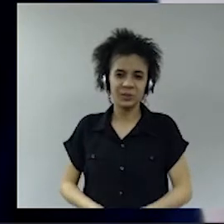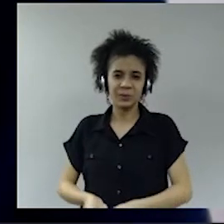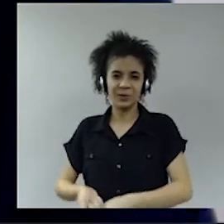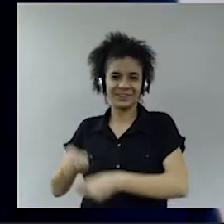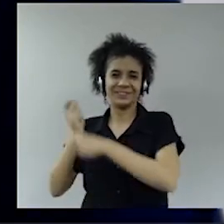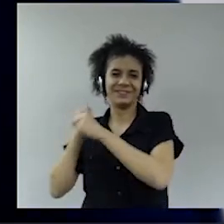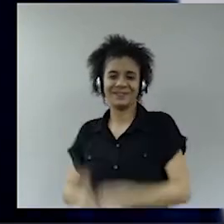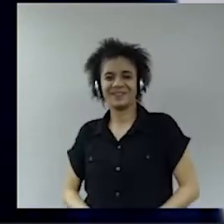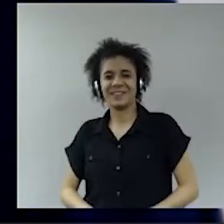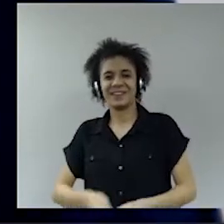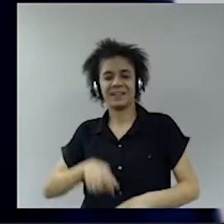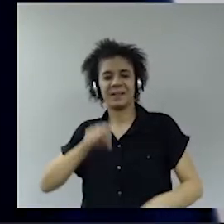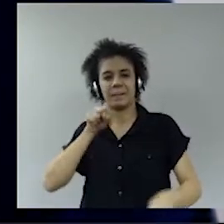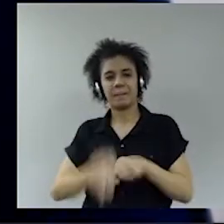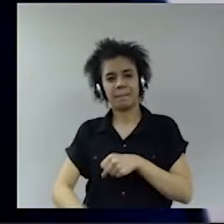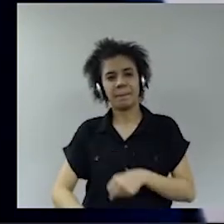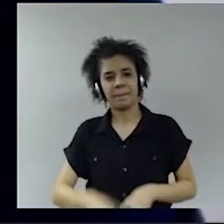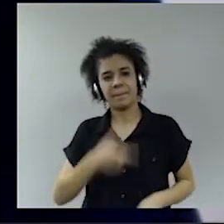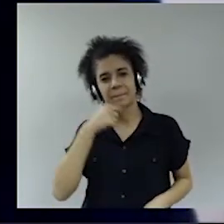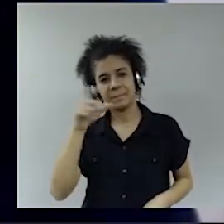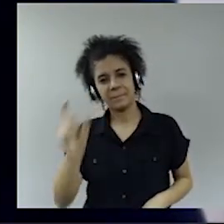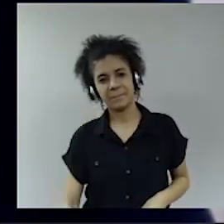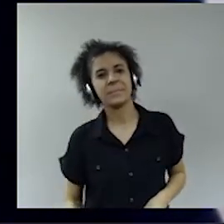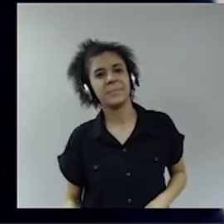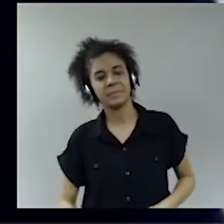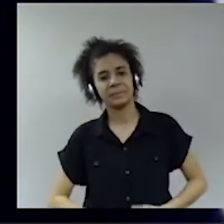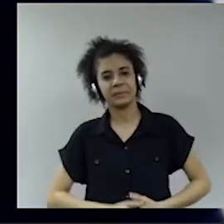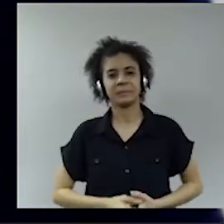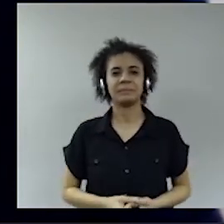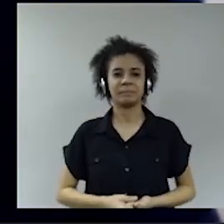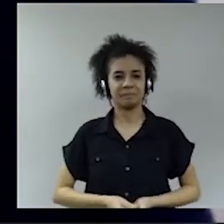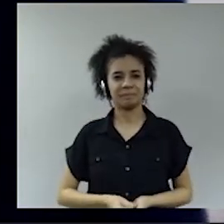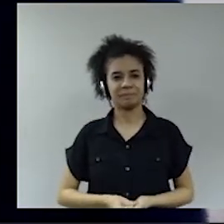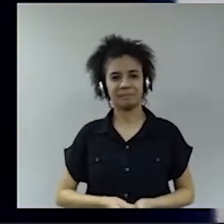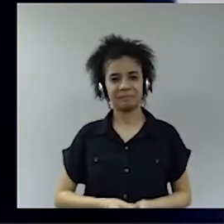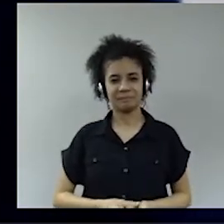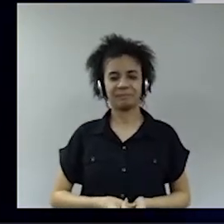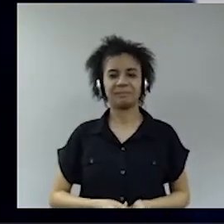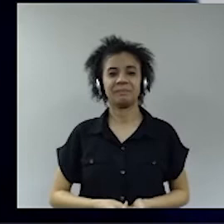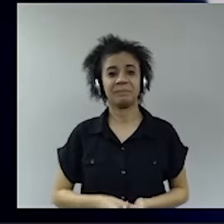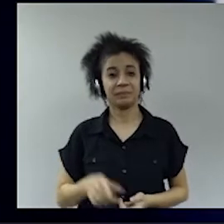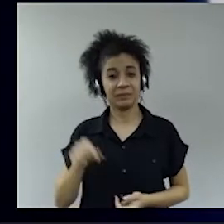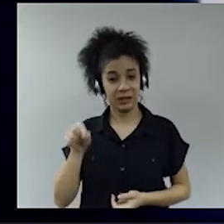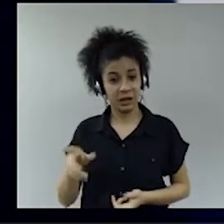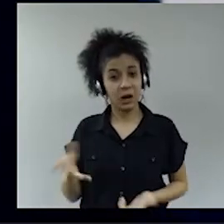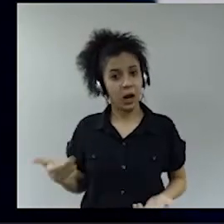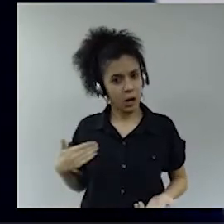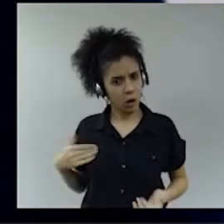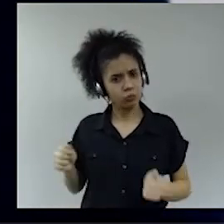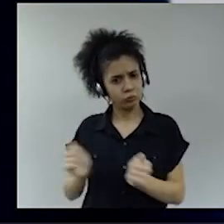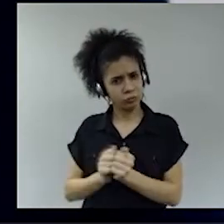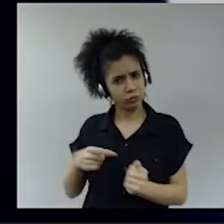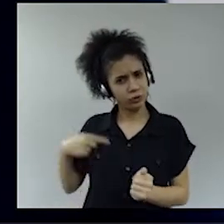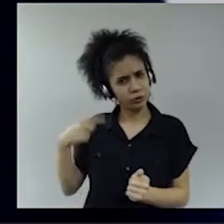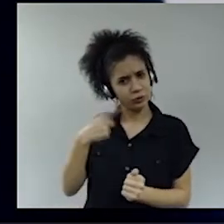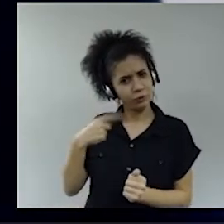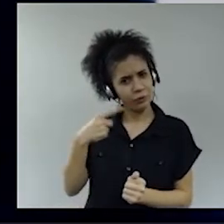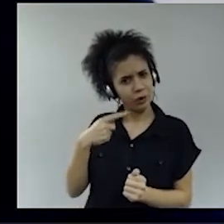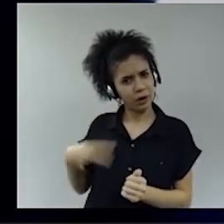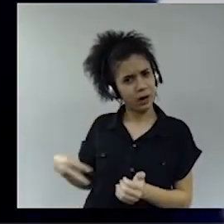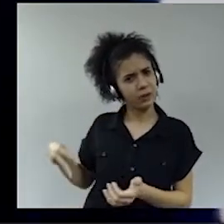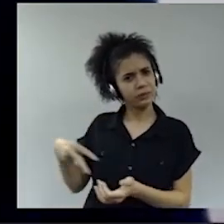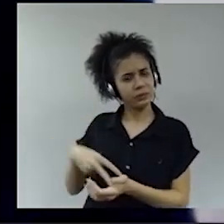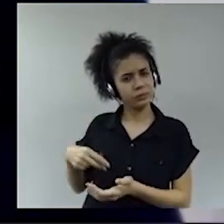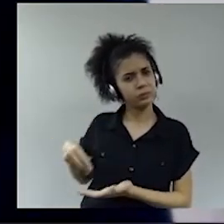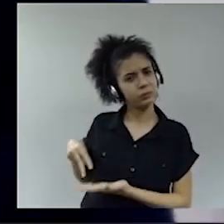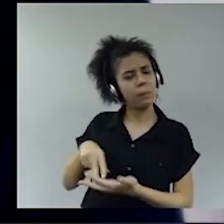e levou a óbito, matando. levei-a como advogado às barras